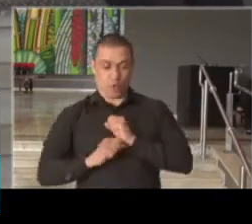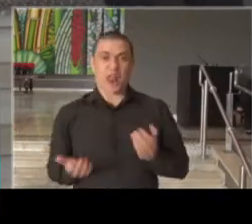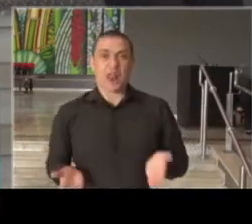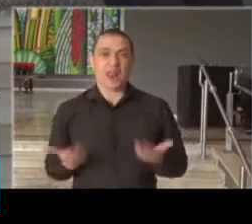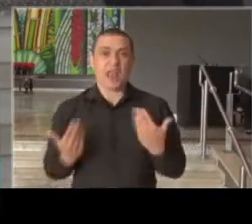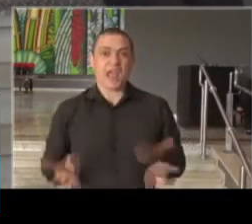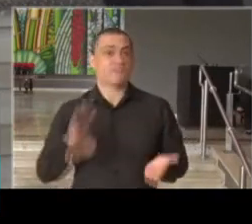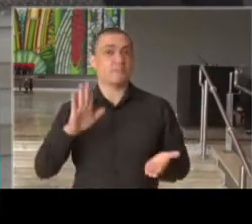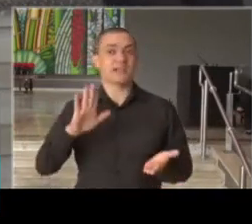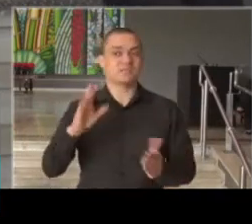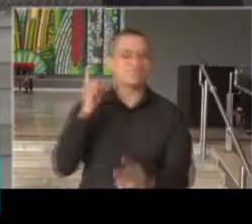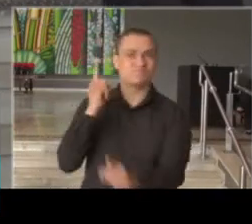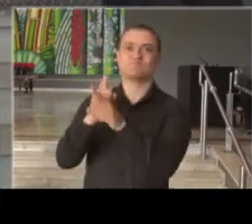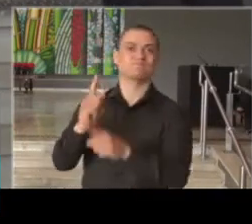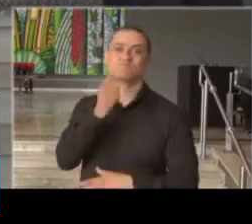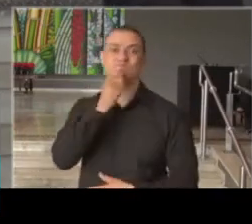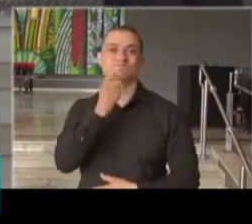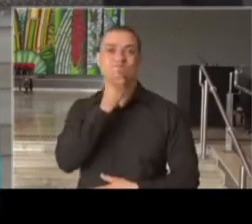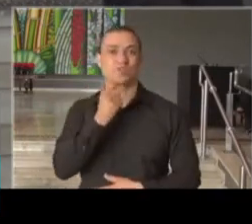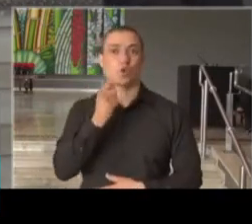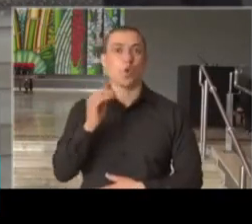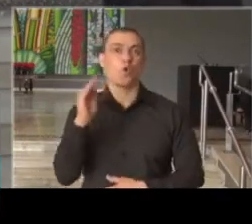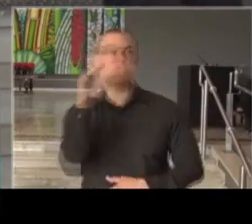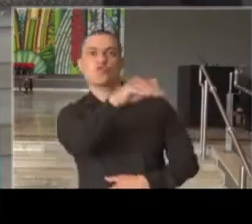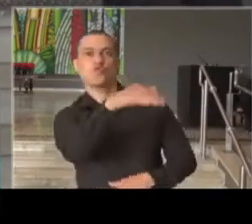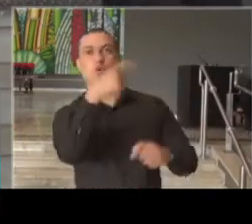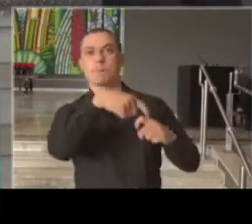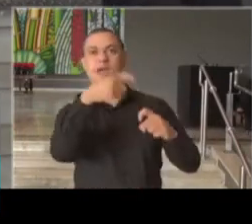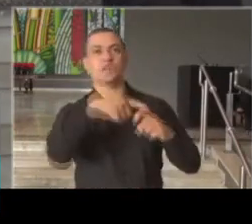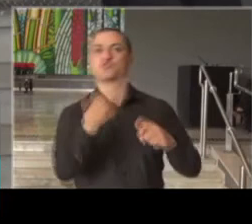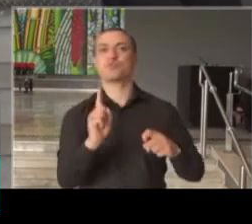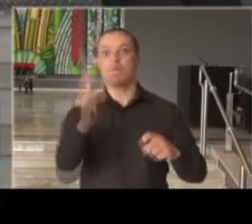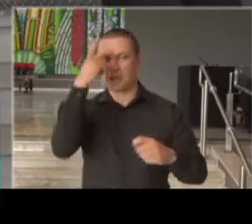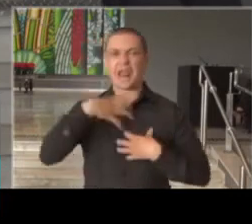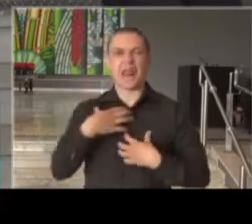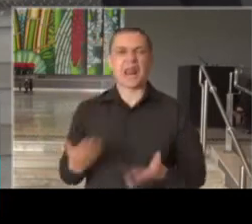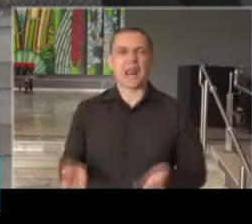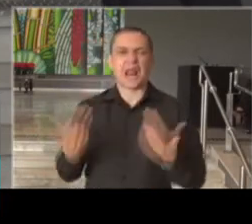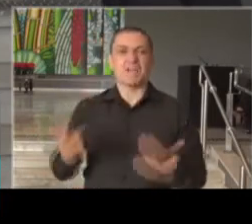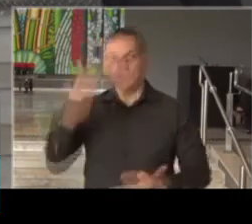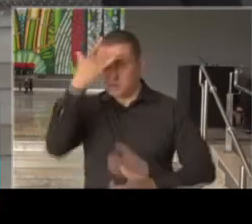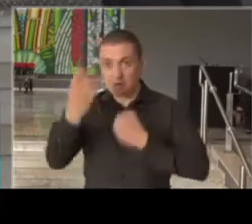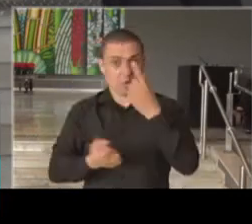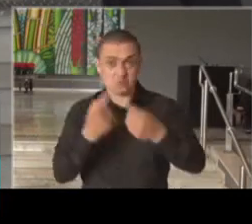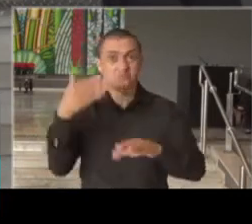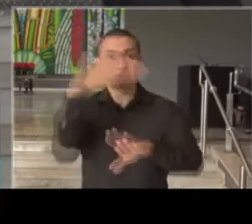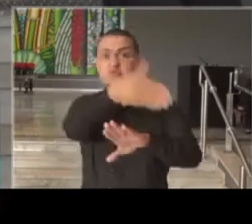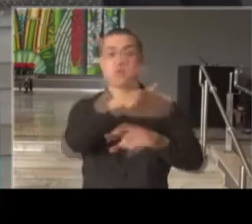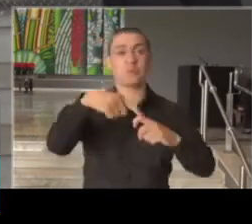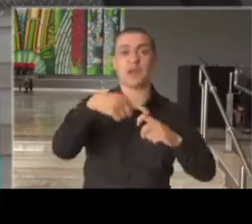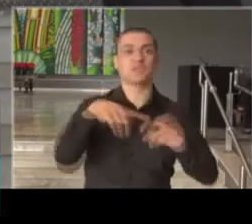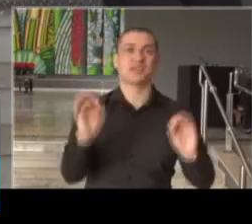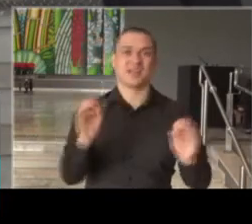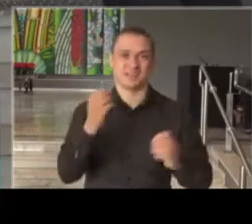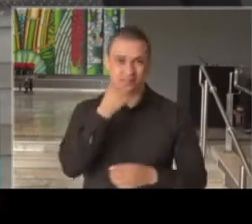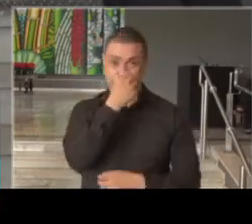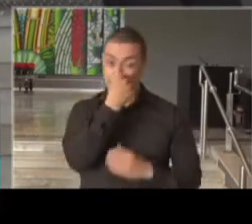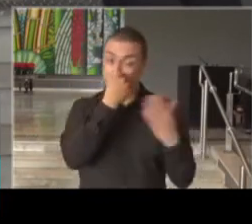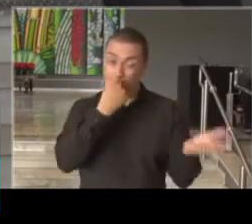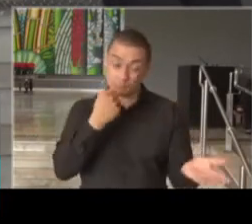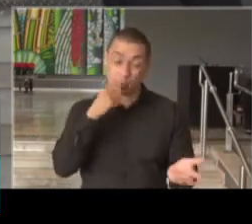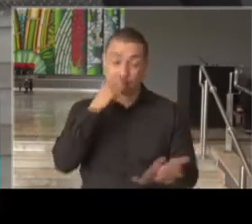fizeram um diagnóstico, sequer procuraram algum serviço de saúde para serem submetidos à testagem. Dessa